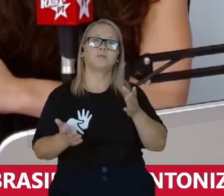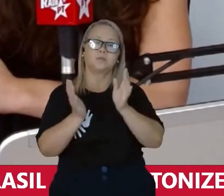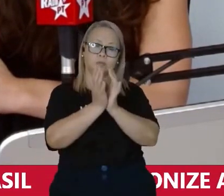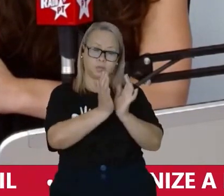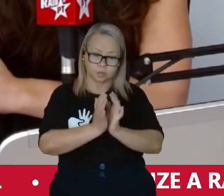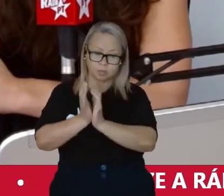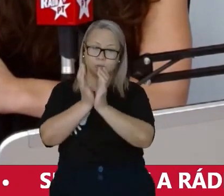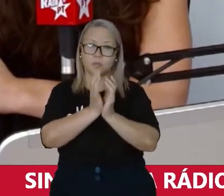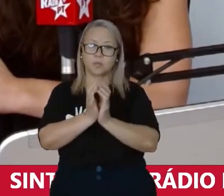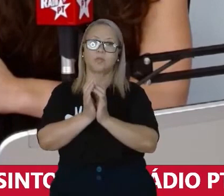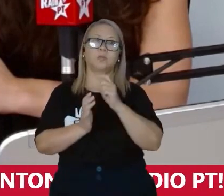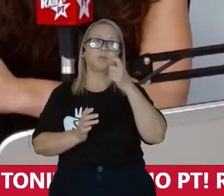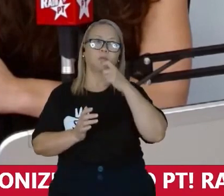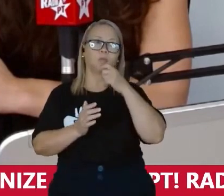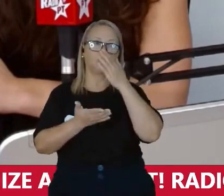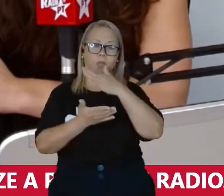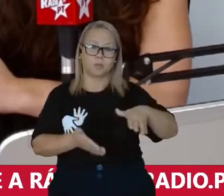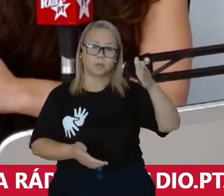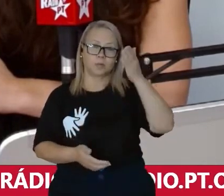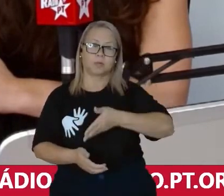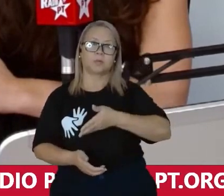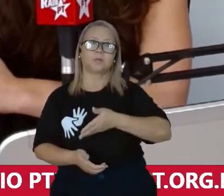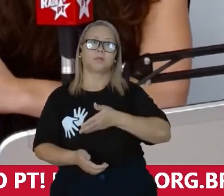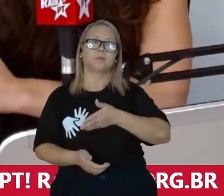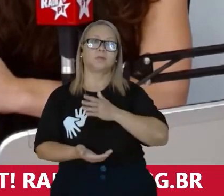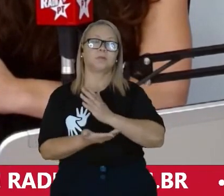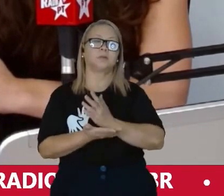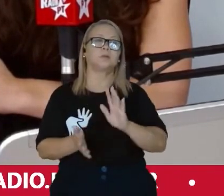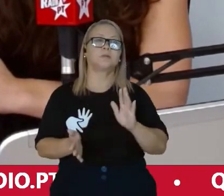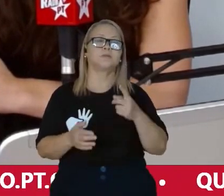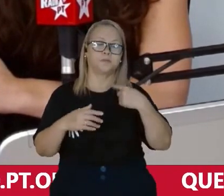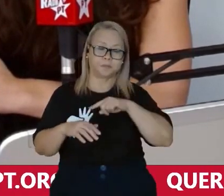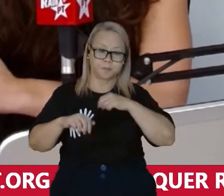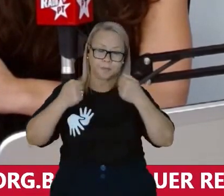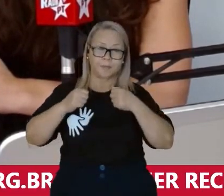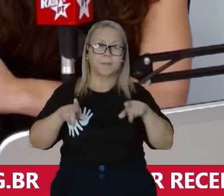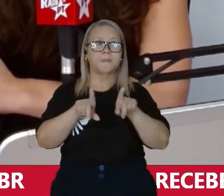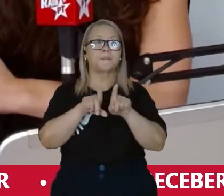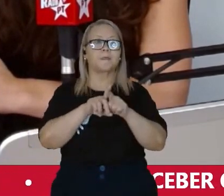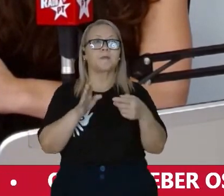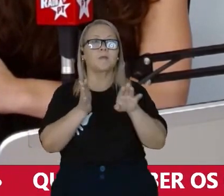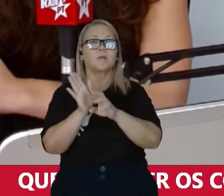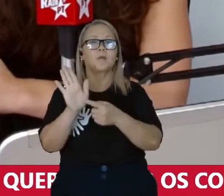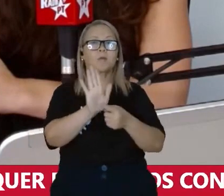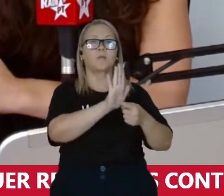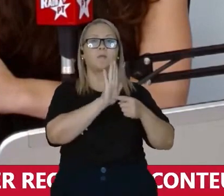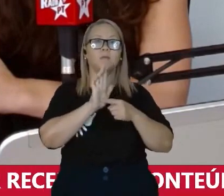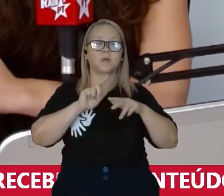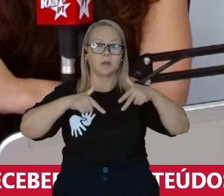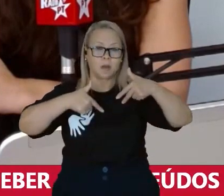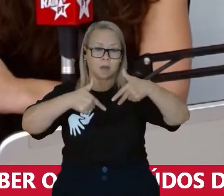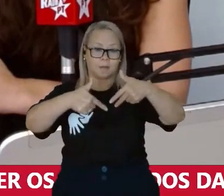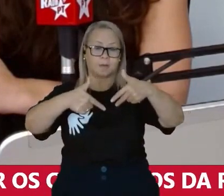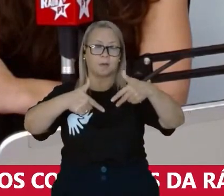faz ali no Twitter, que é onde o debate acontece. Mas a gente precisa também chegar e mostrar para a militância que não conhece,